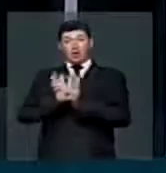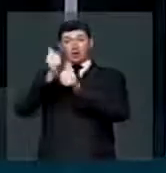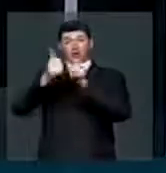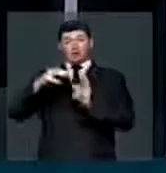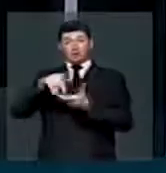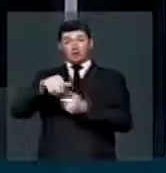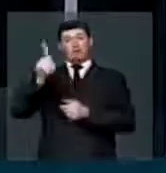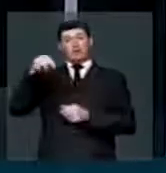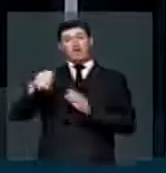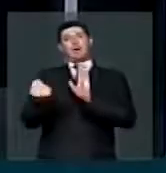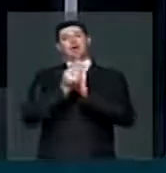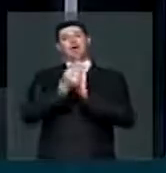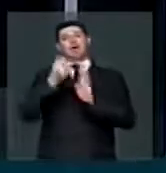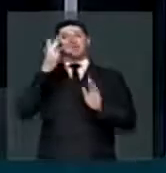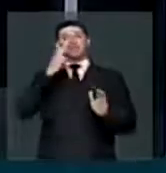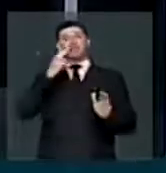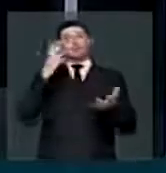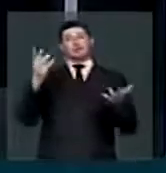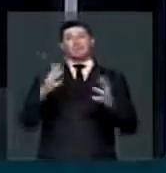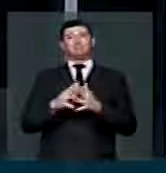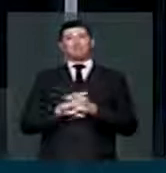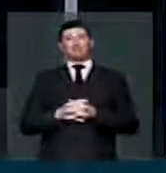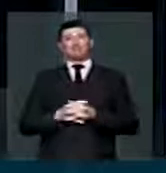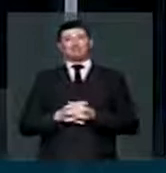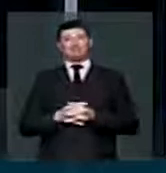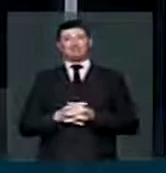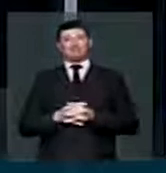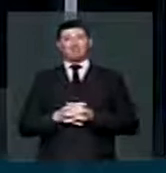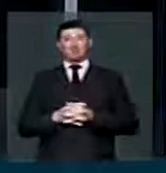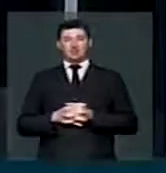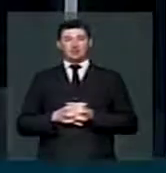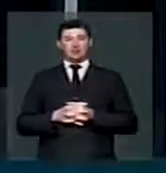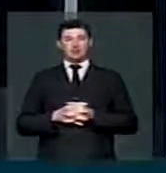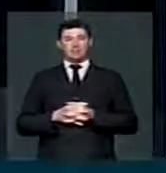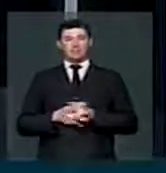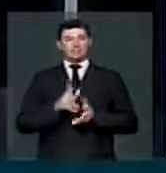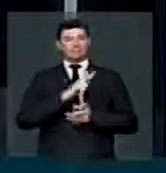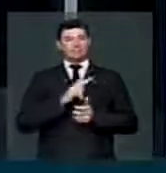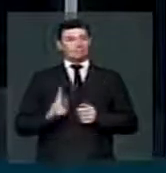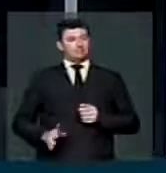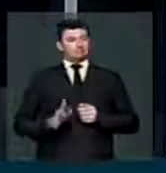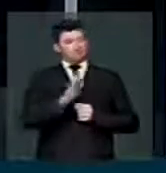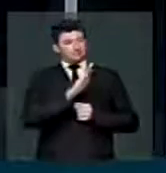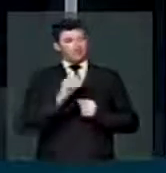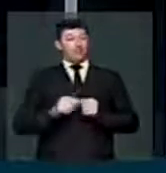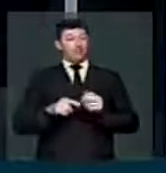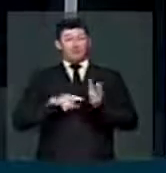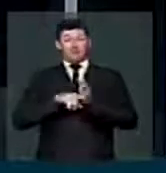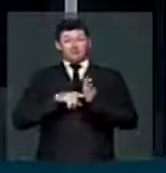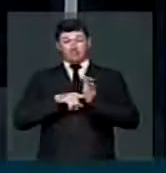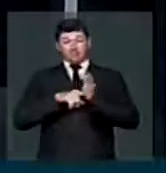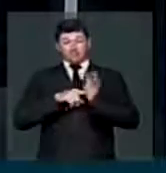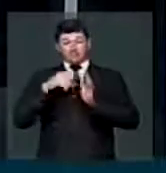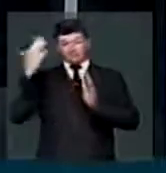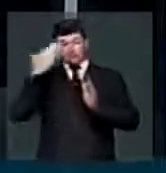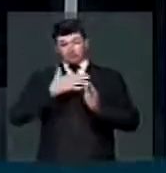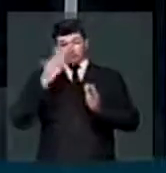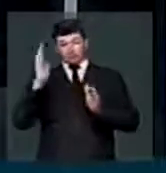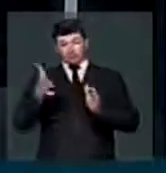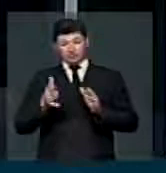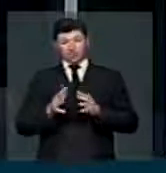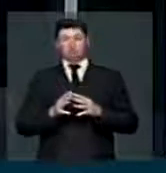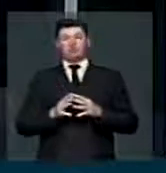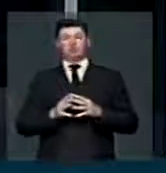nosso país é uma marca de cerveja. Senhor presidente, estudos mais recentes